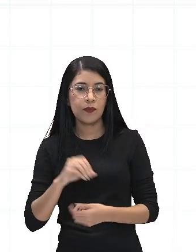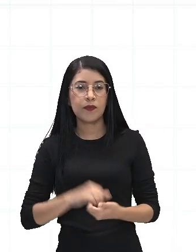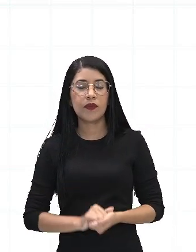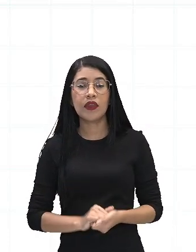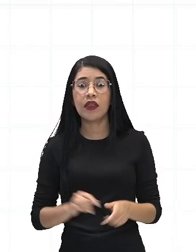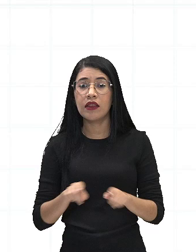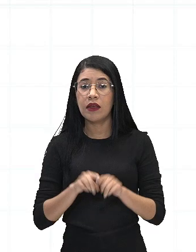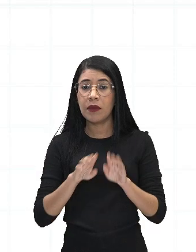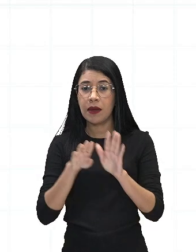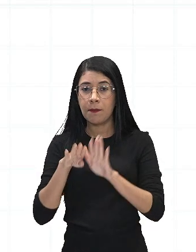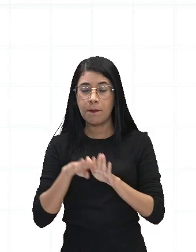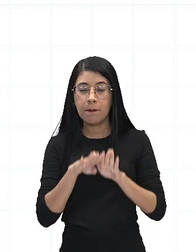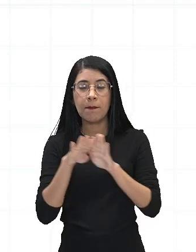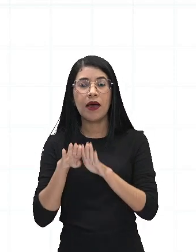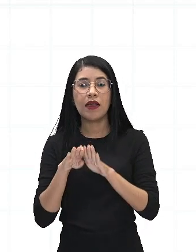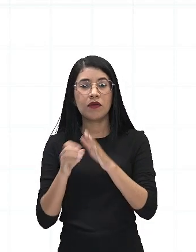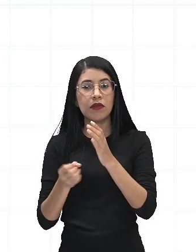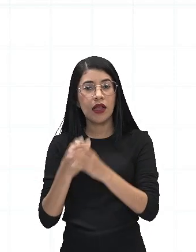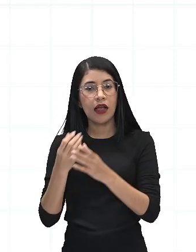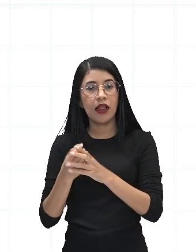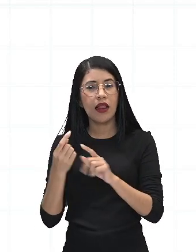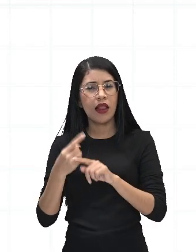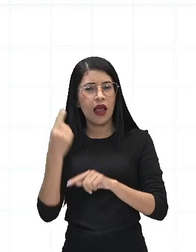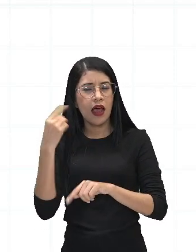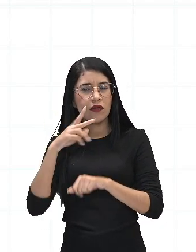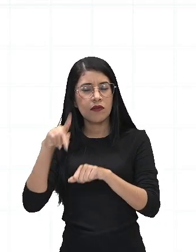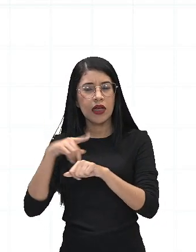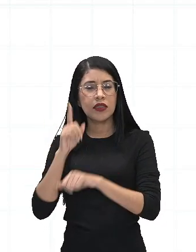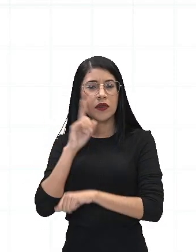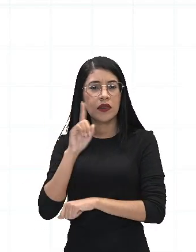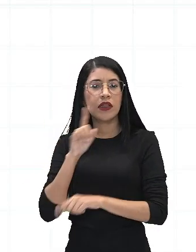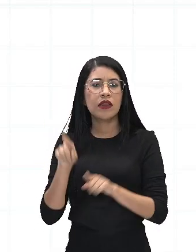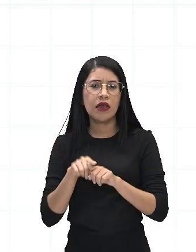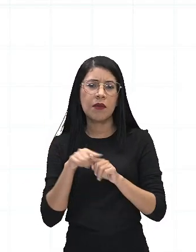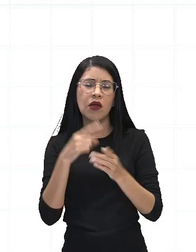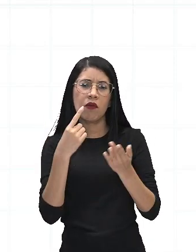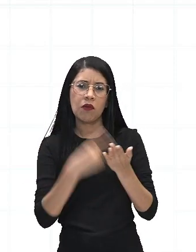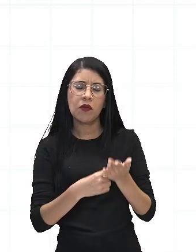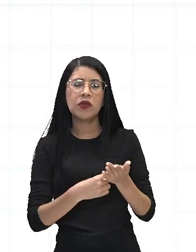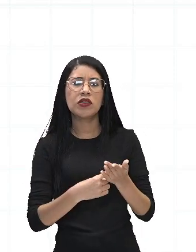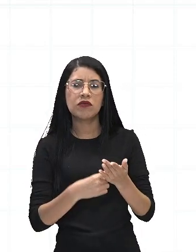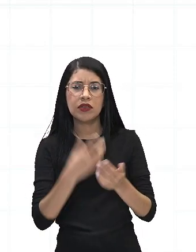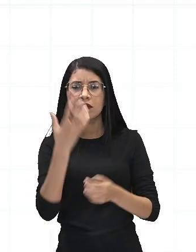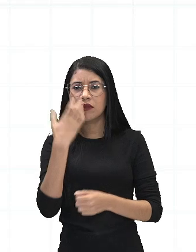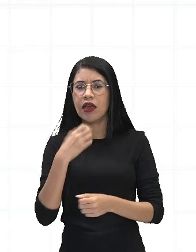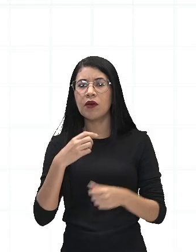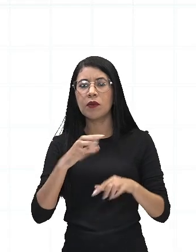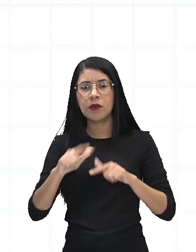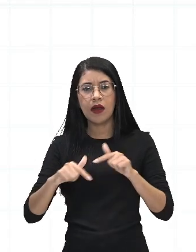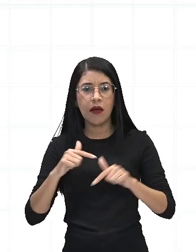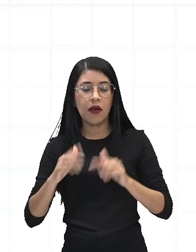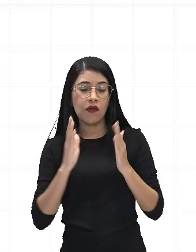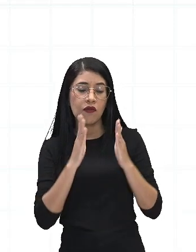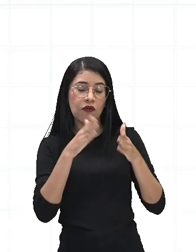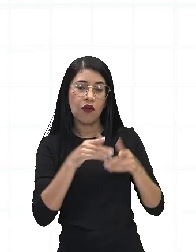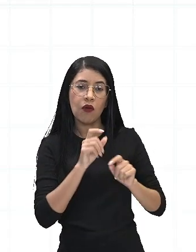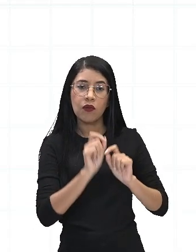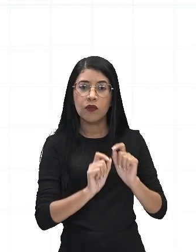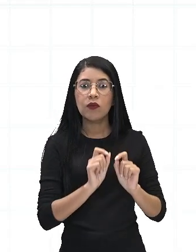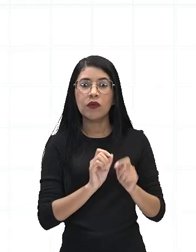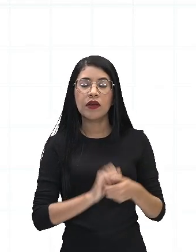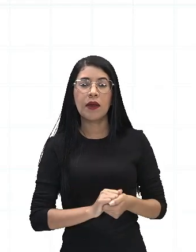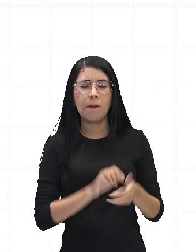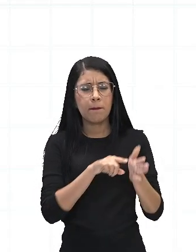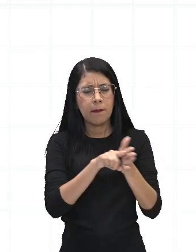produções hollywoodianas, ele é muito comprometido com seu trabalho, dando mais atenção à averiguação